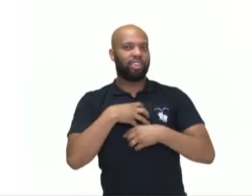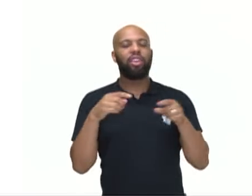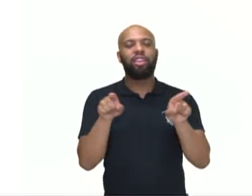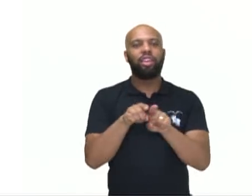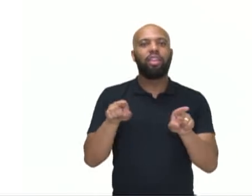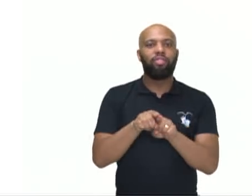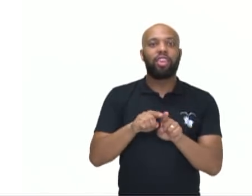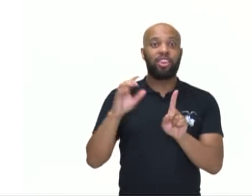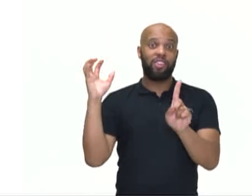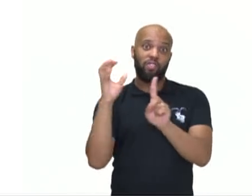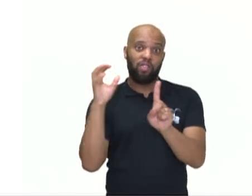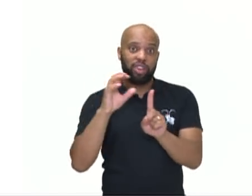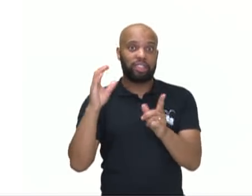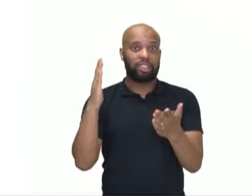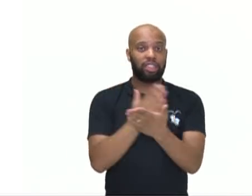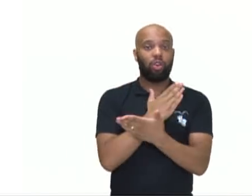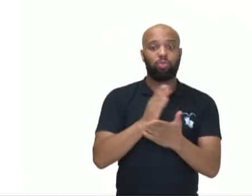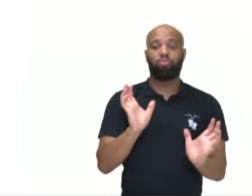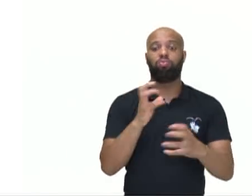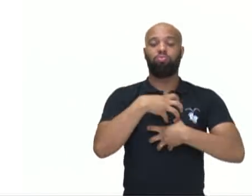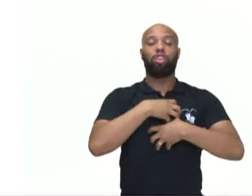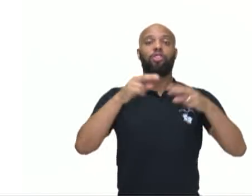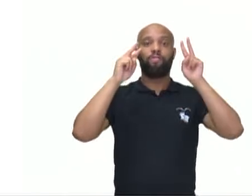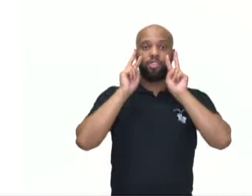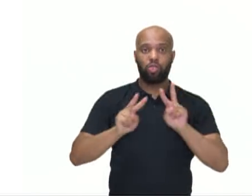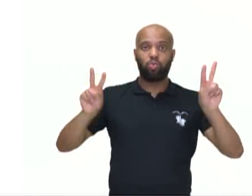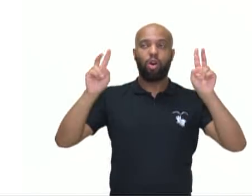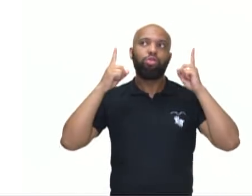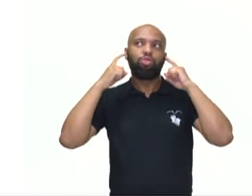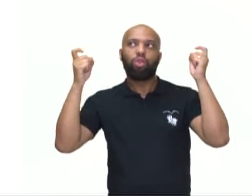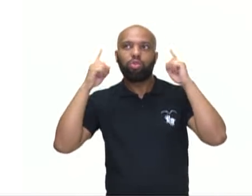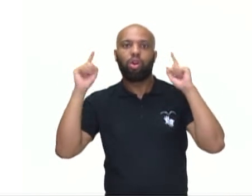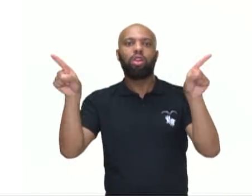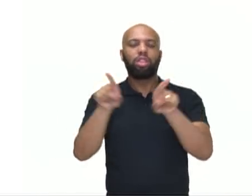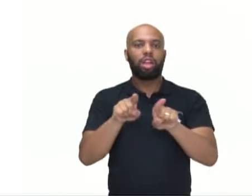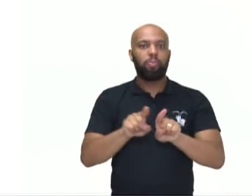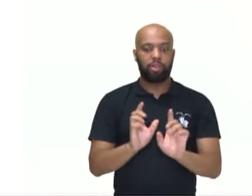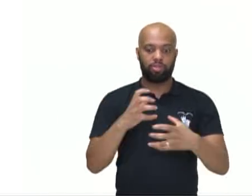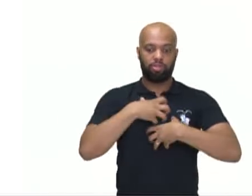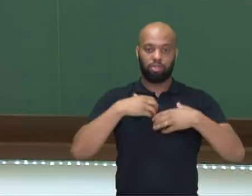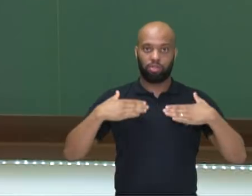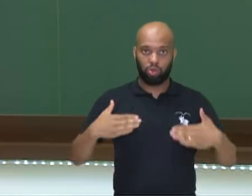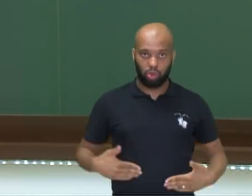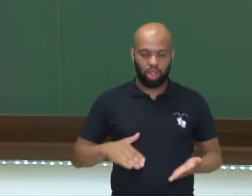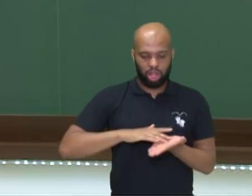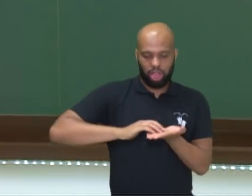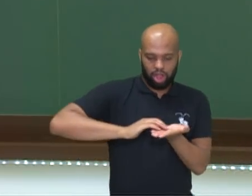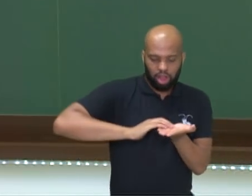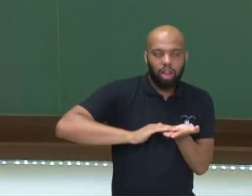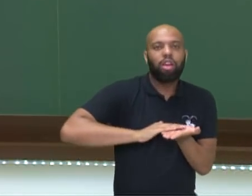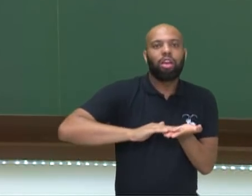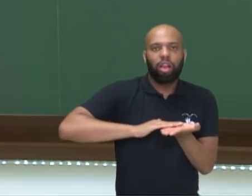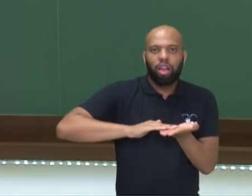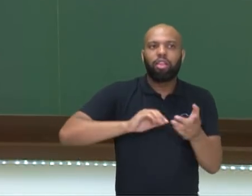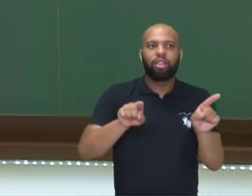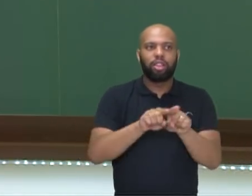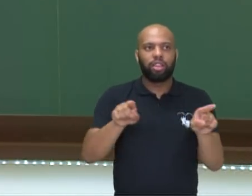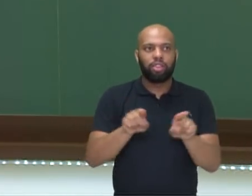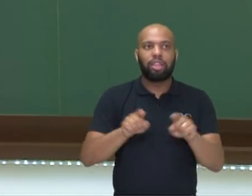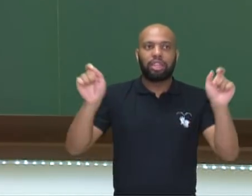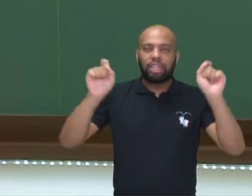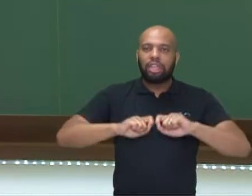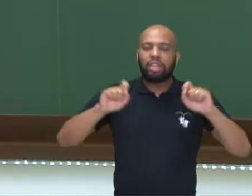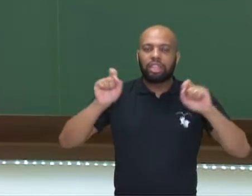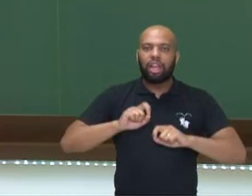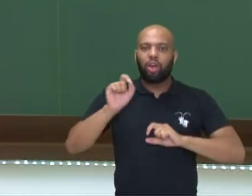ela induz alguns efeitos visuais, sonoros e às vezes até táteis, né? Permite